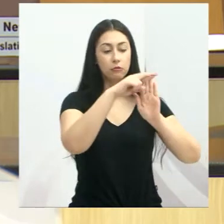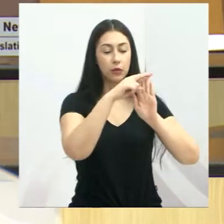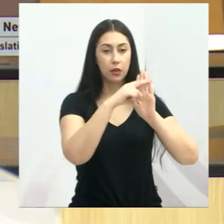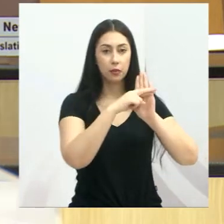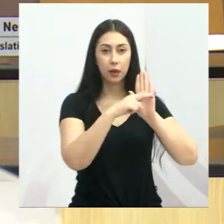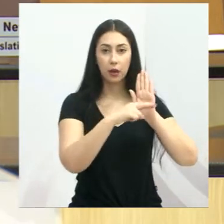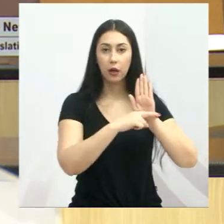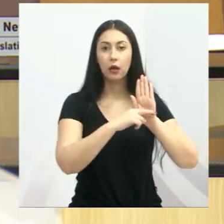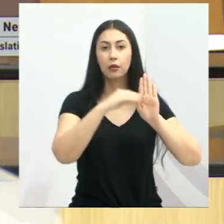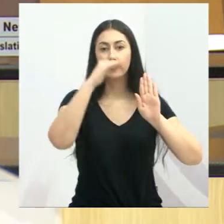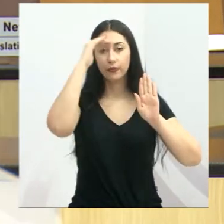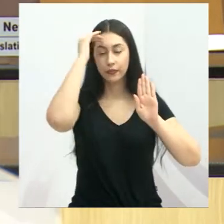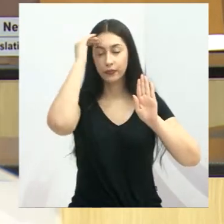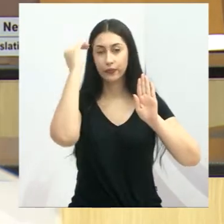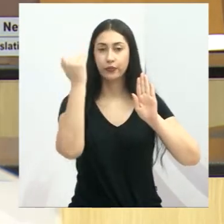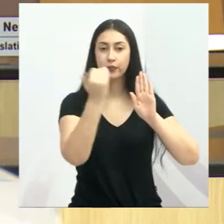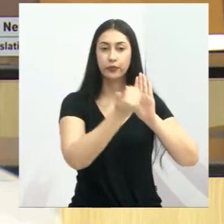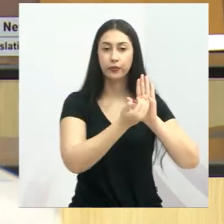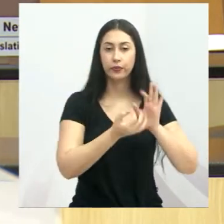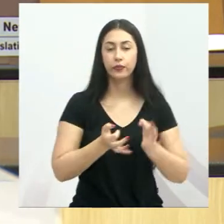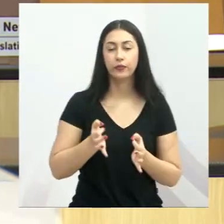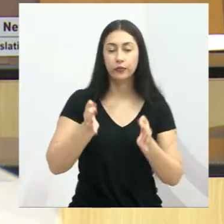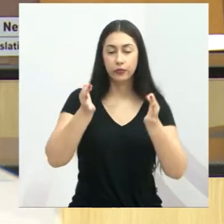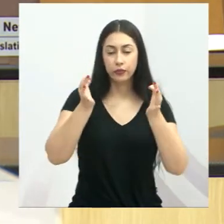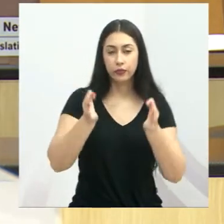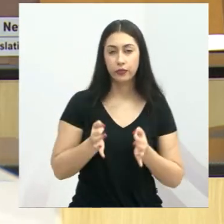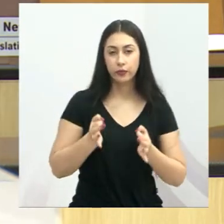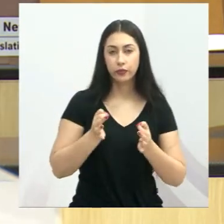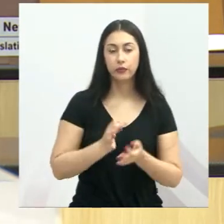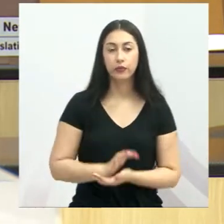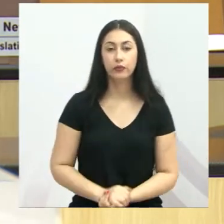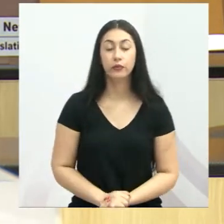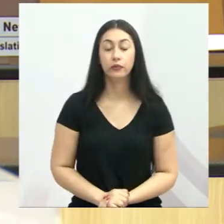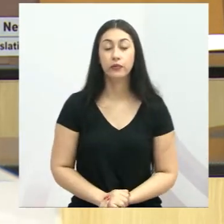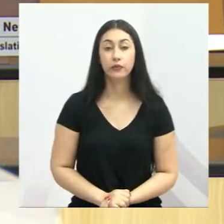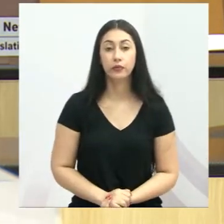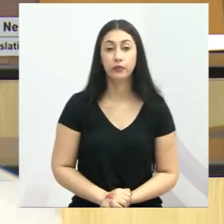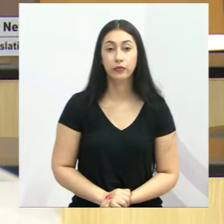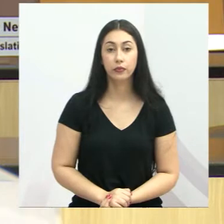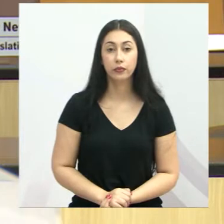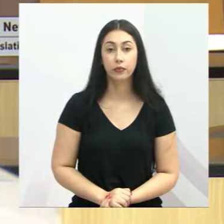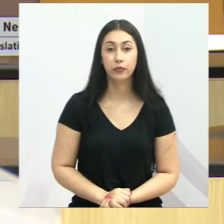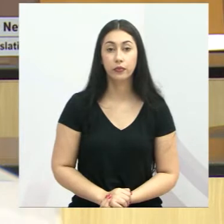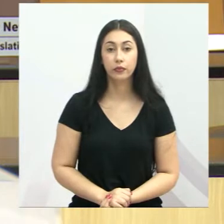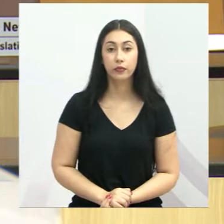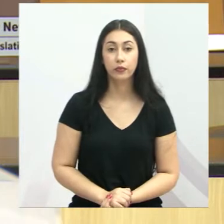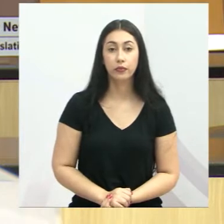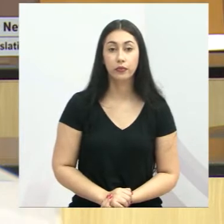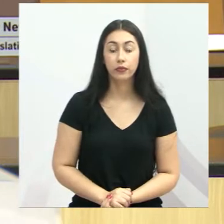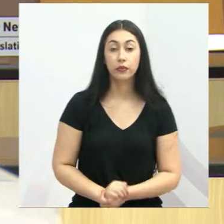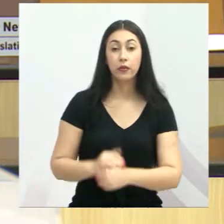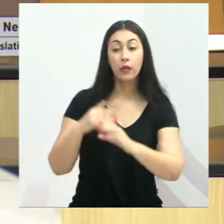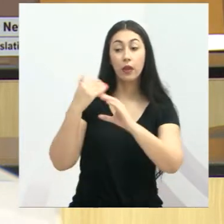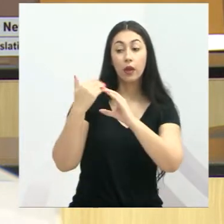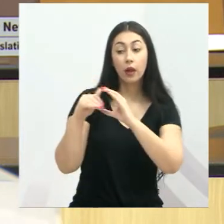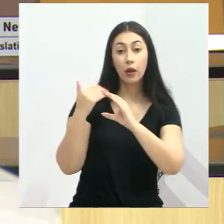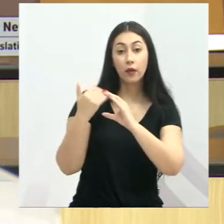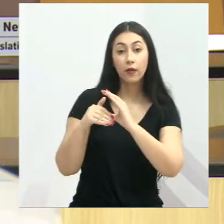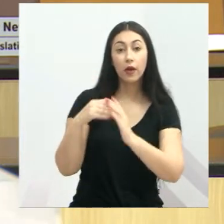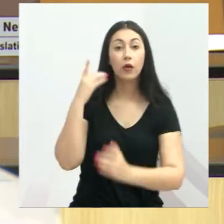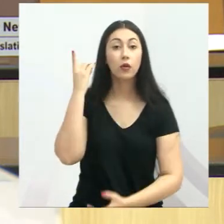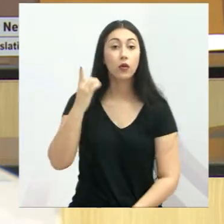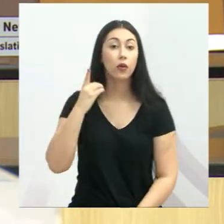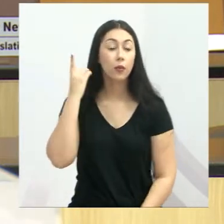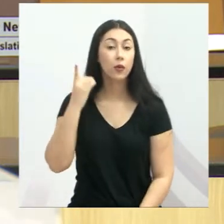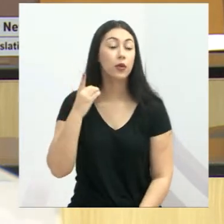egrégio plenário, cumpridas as formalidades regimentais, seja oficiado ao deputado estadual